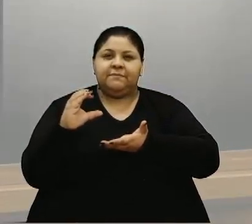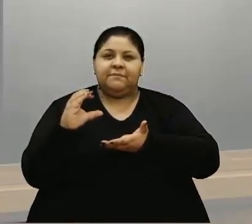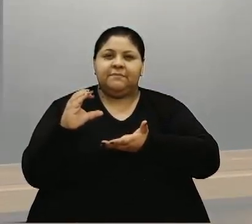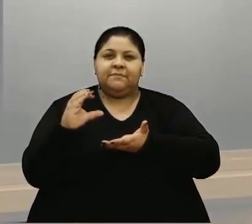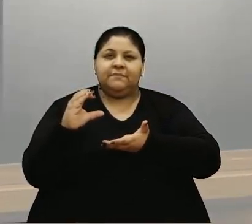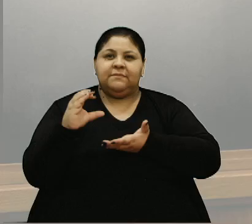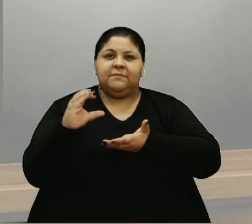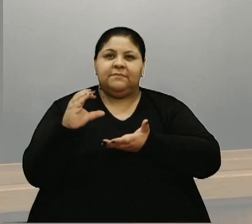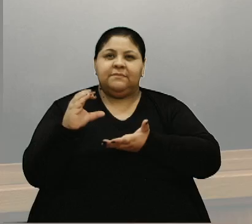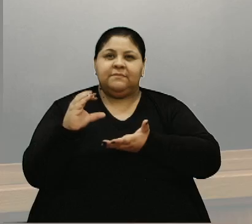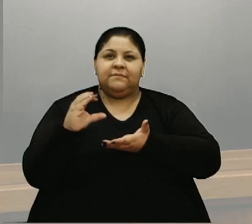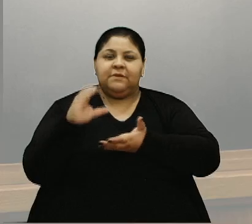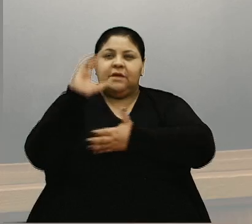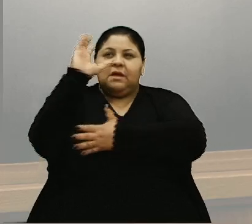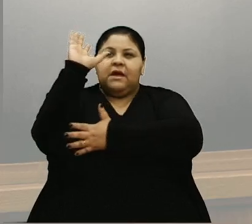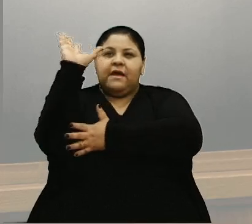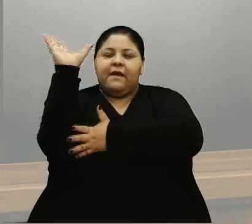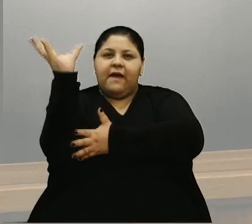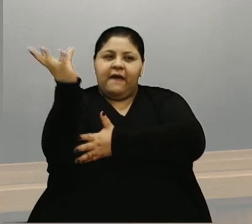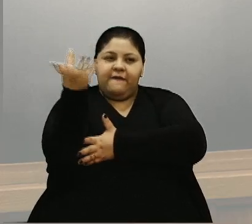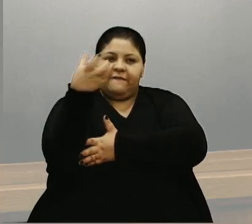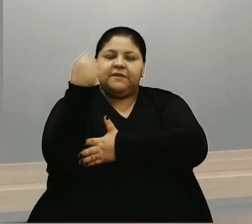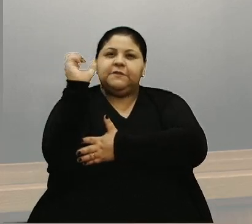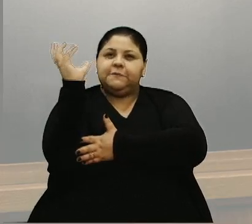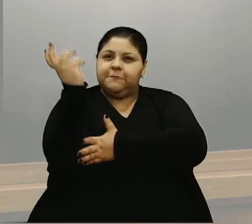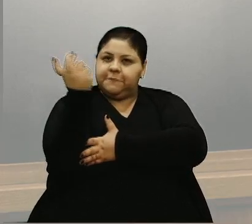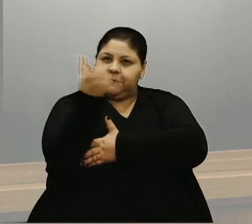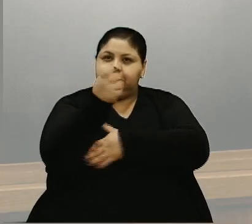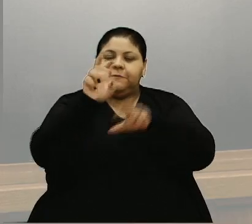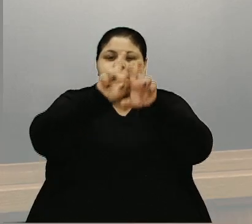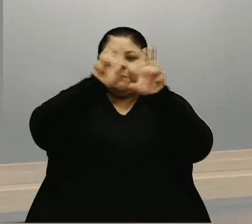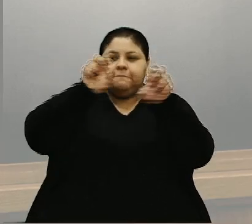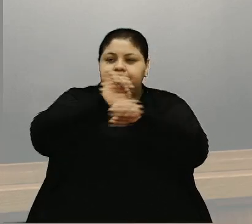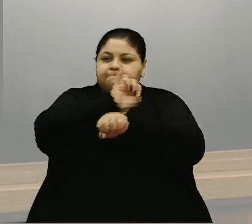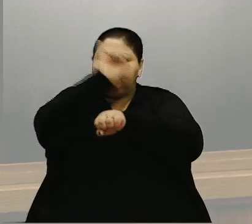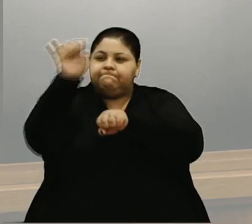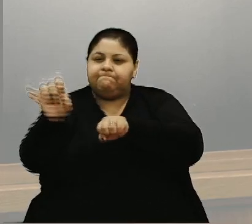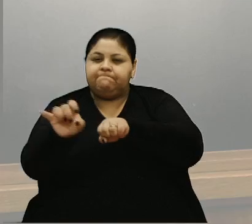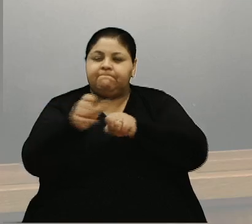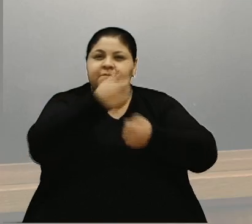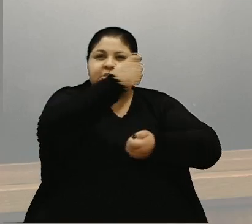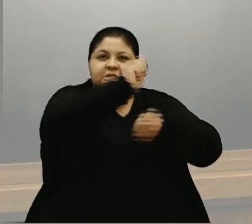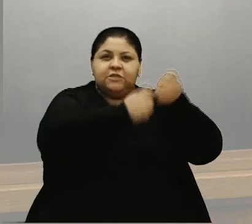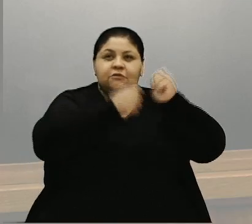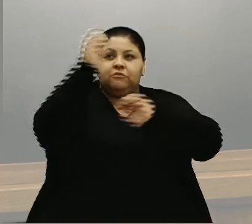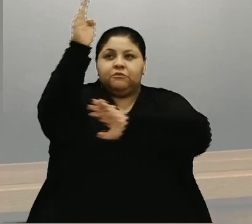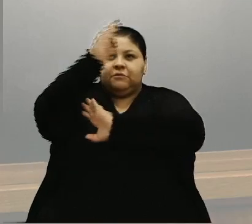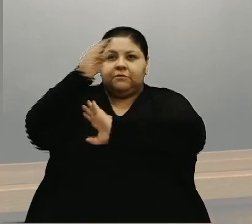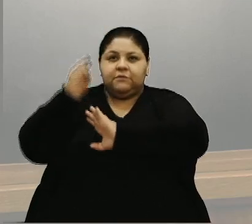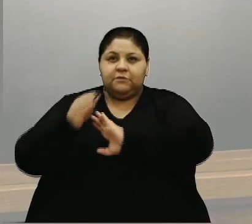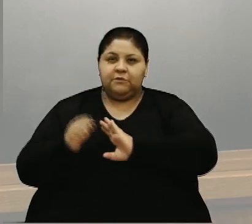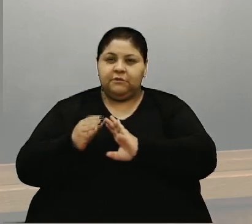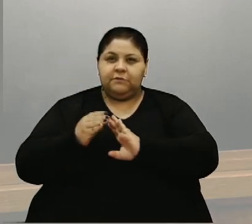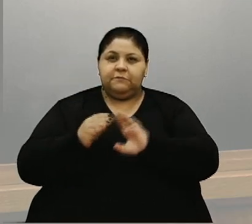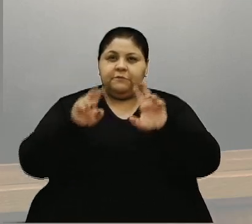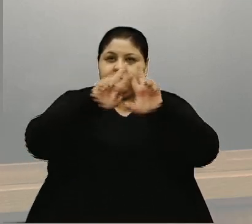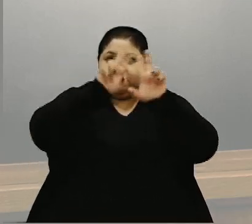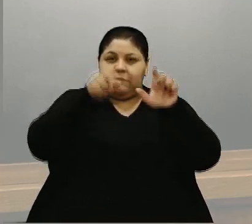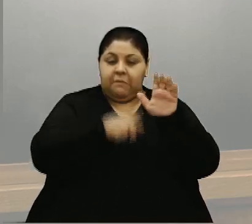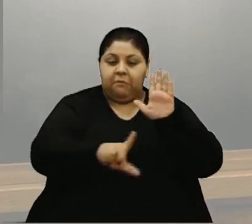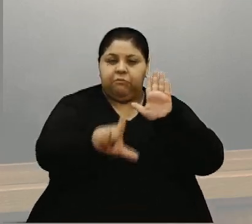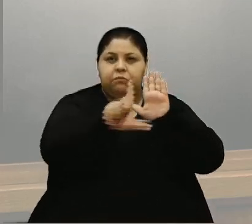na FSG com o tema Internacionalização de Empresas Brasileiras e seus aspectos